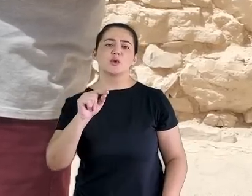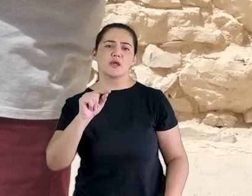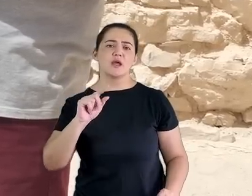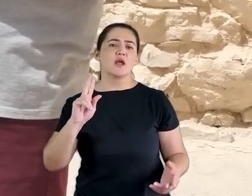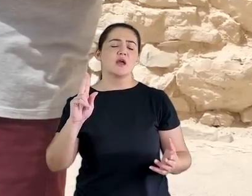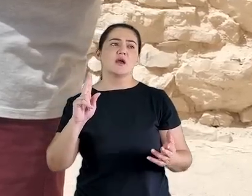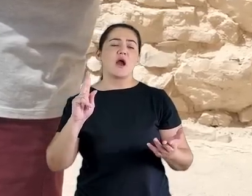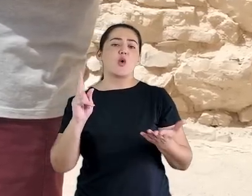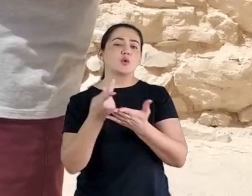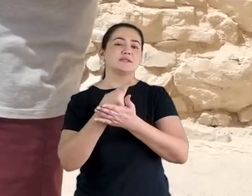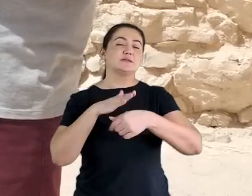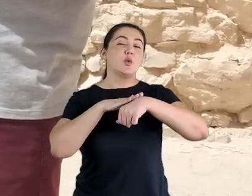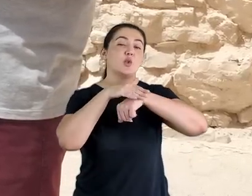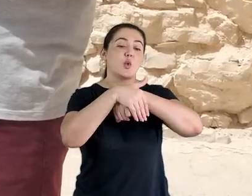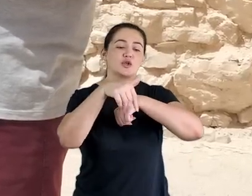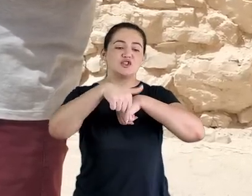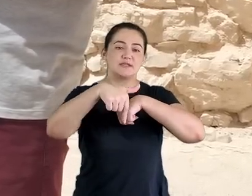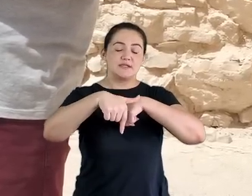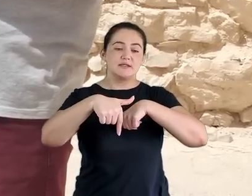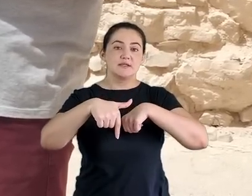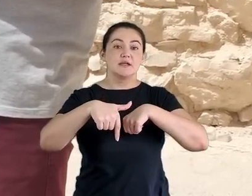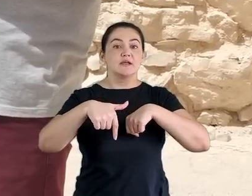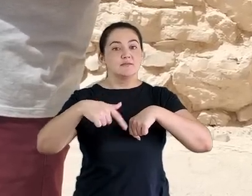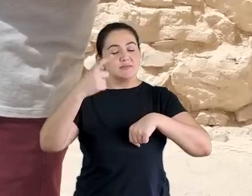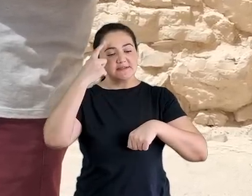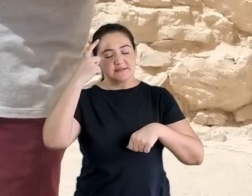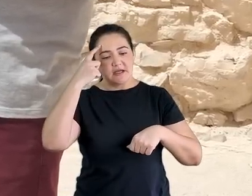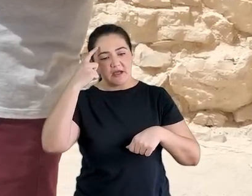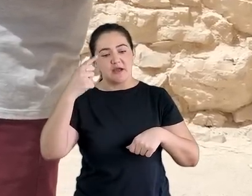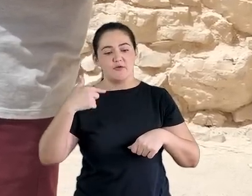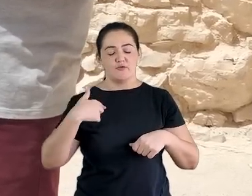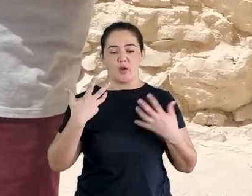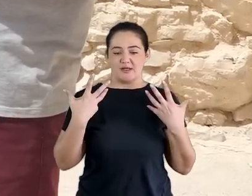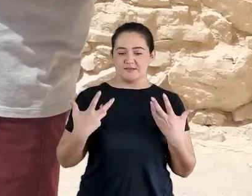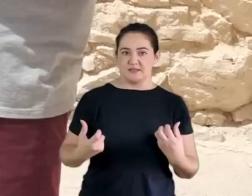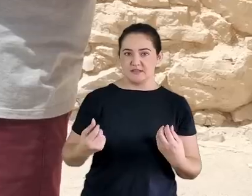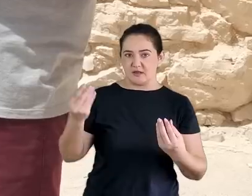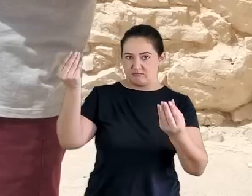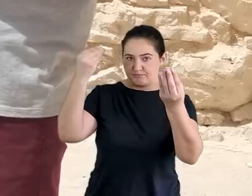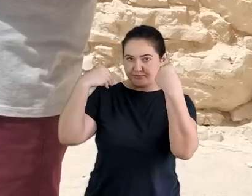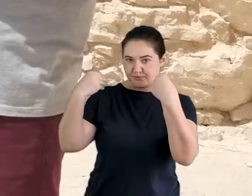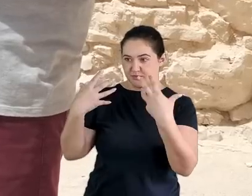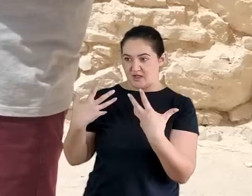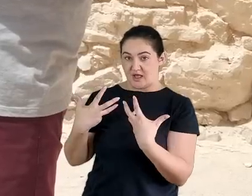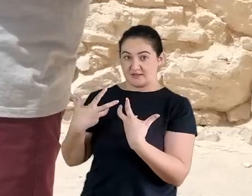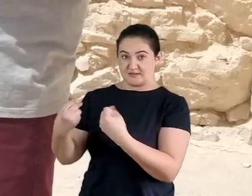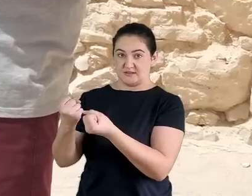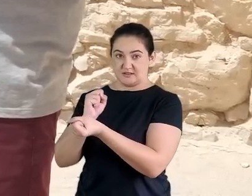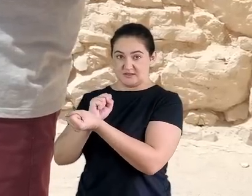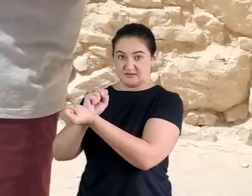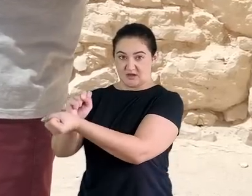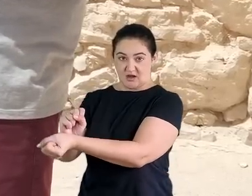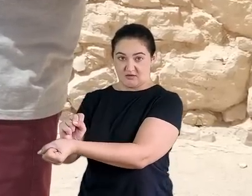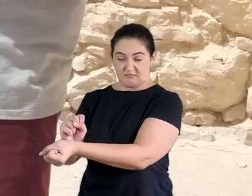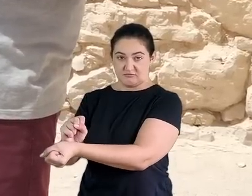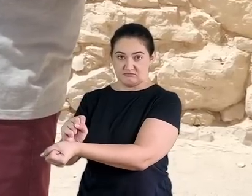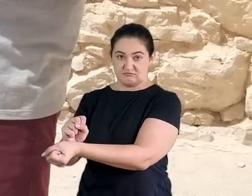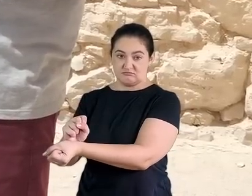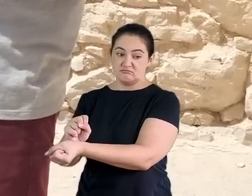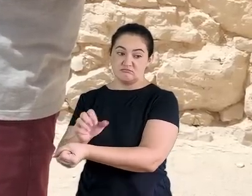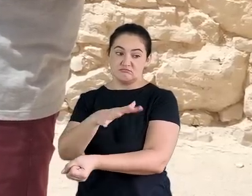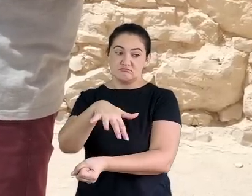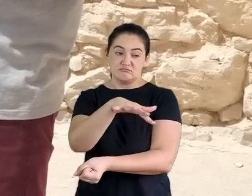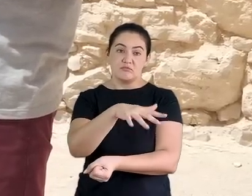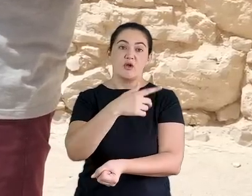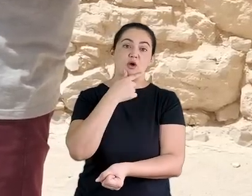quando os rebeldes tiveram que decidir se iriam cair nas mãos dos romanos, o que significa que provavelmente todos